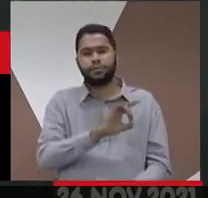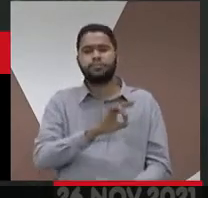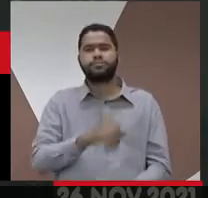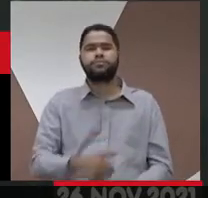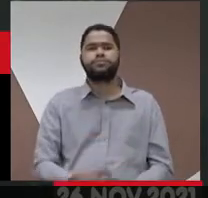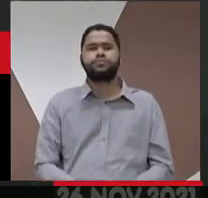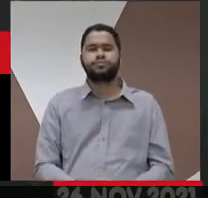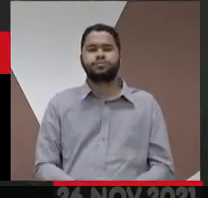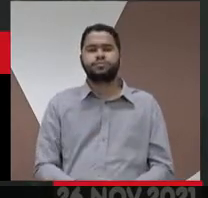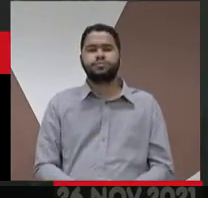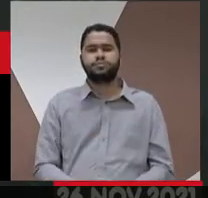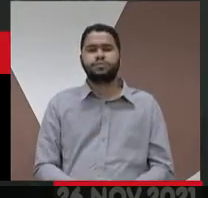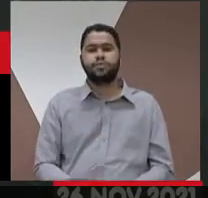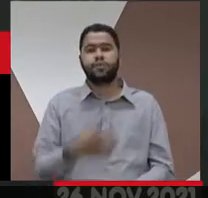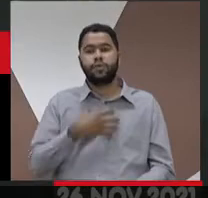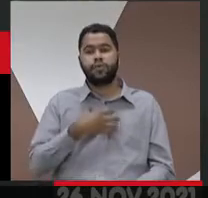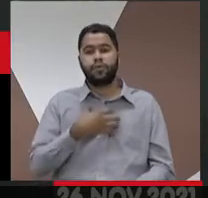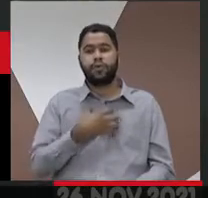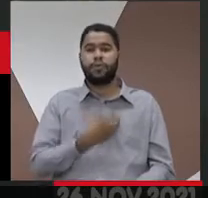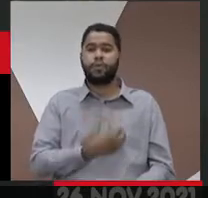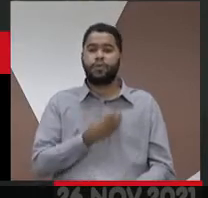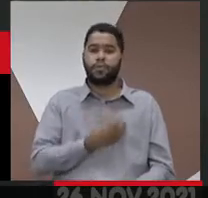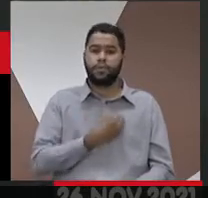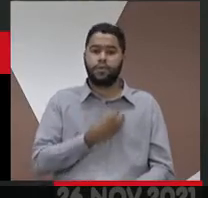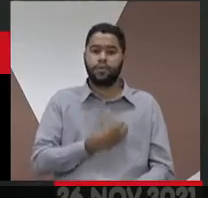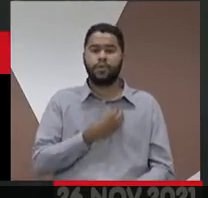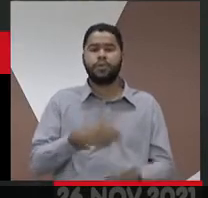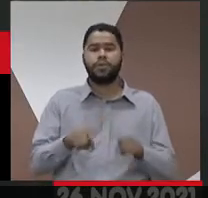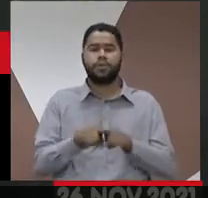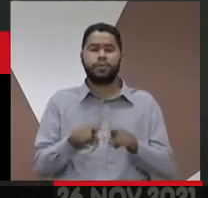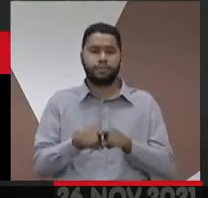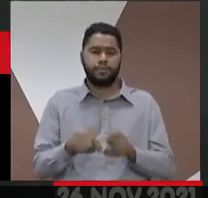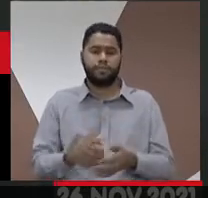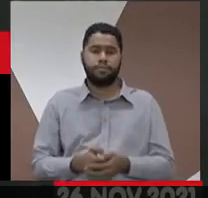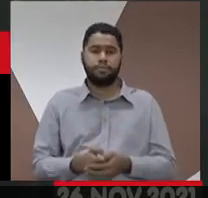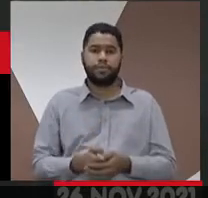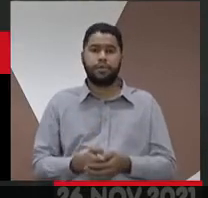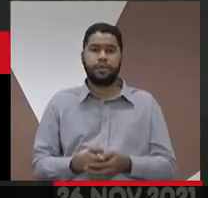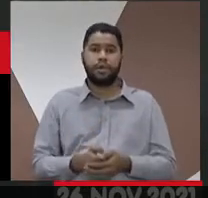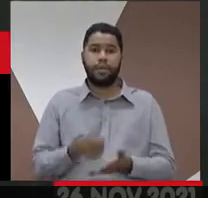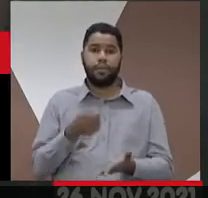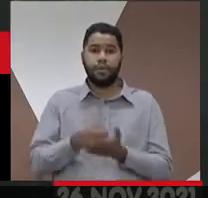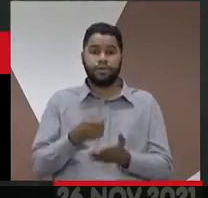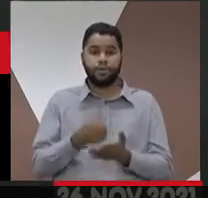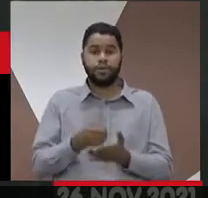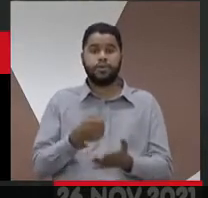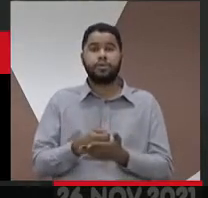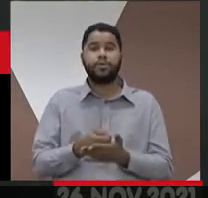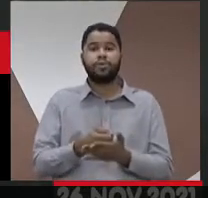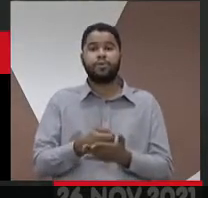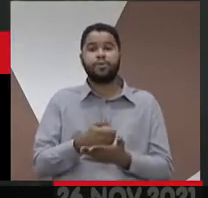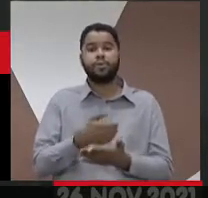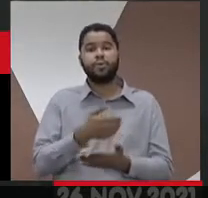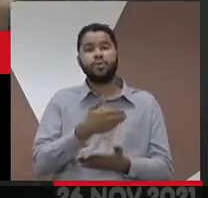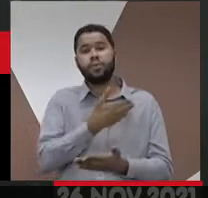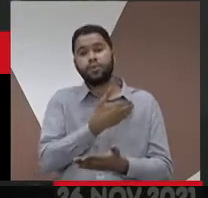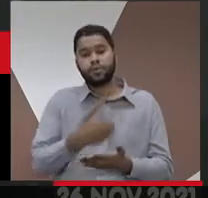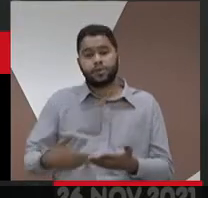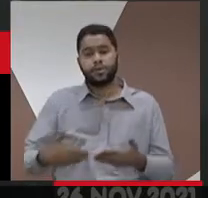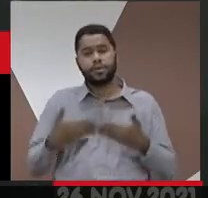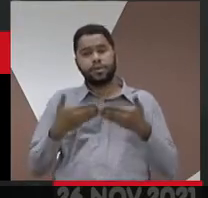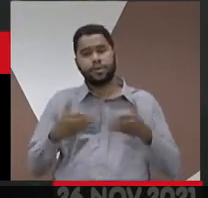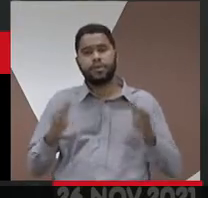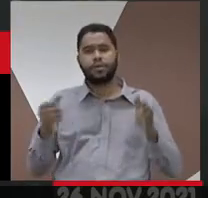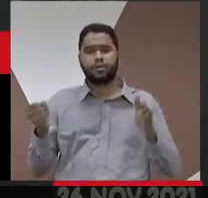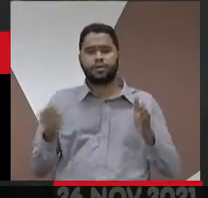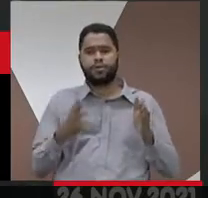deles. De forma presencial, ampla, participativa. Essa é uma exigência. O Estado pode reabrir essa fase